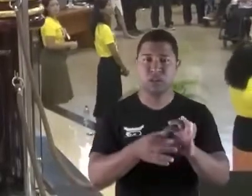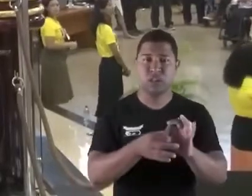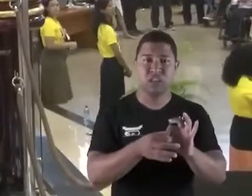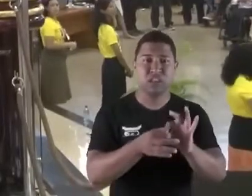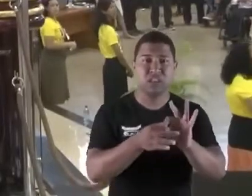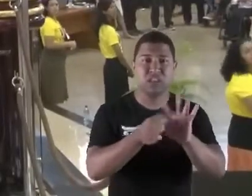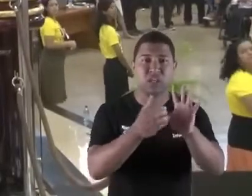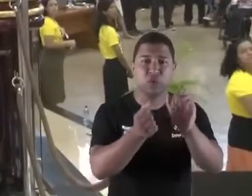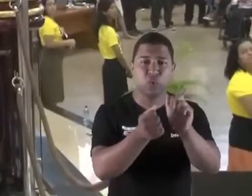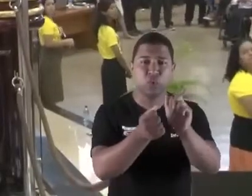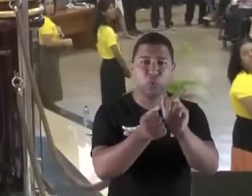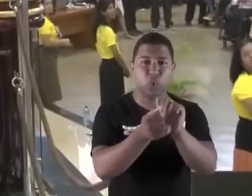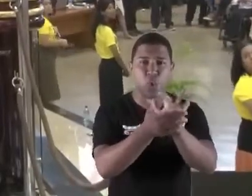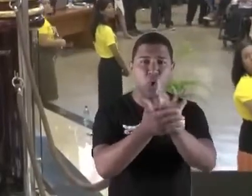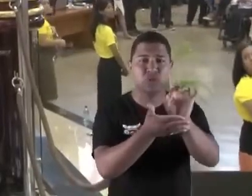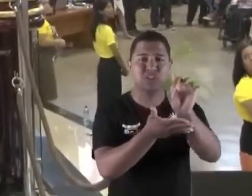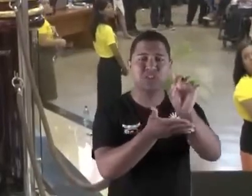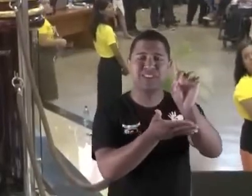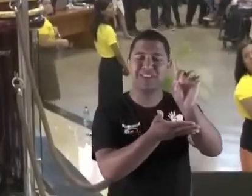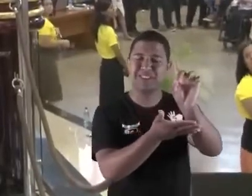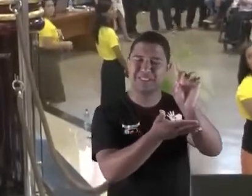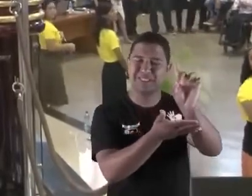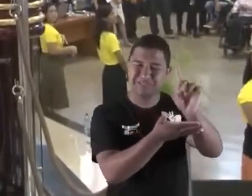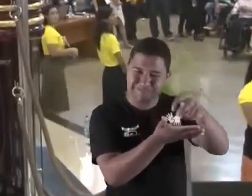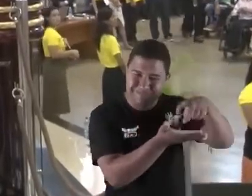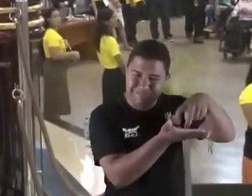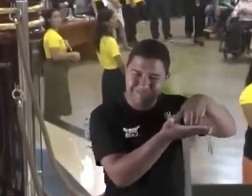te derrubar.